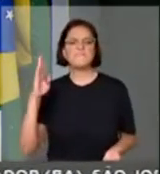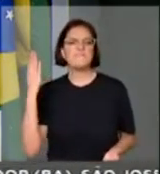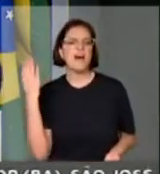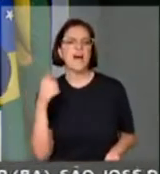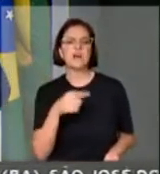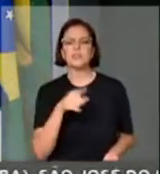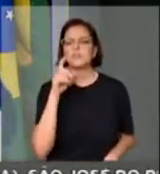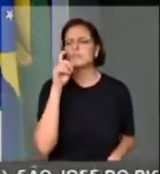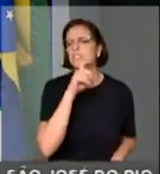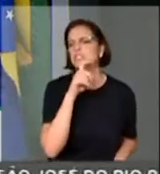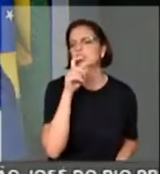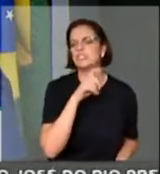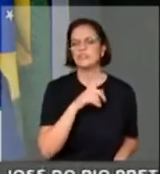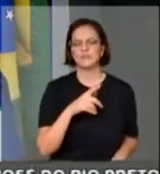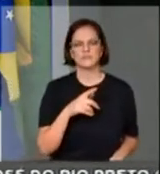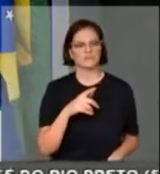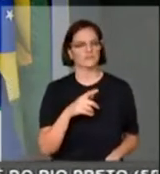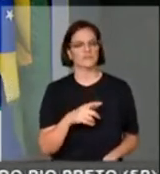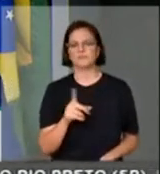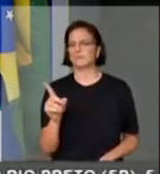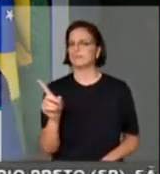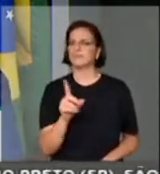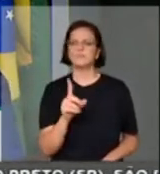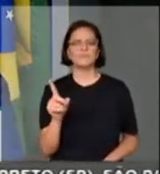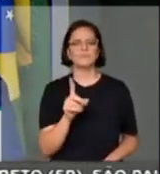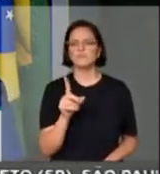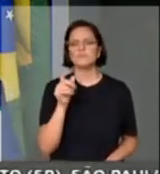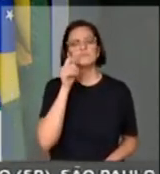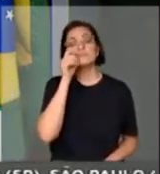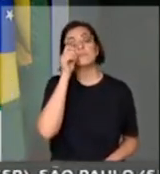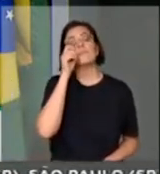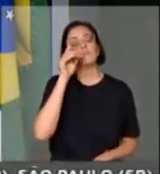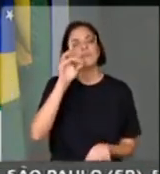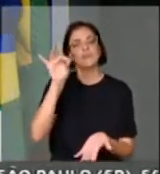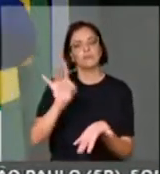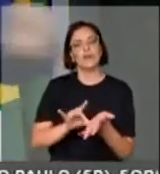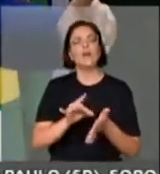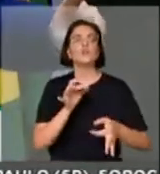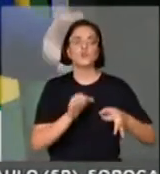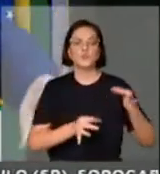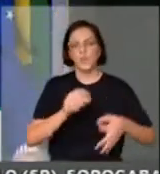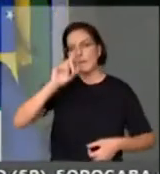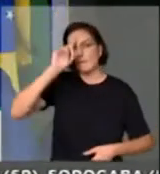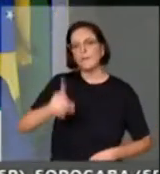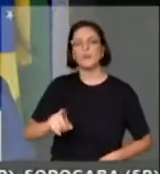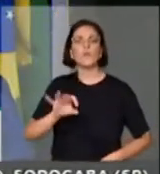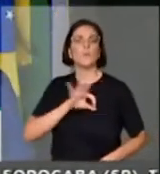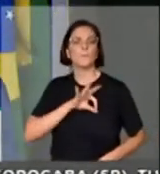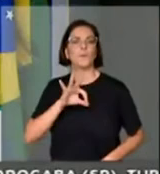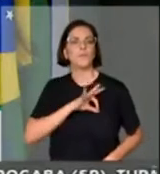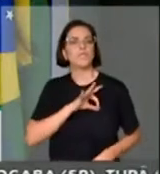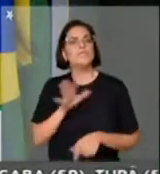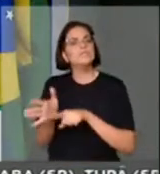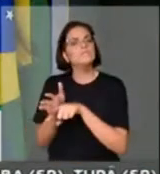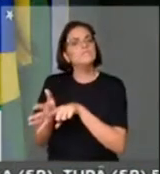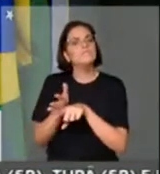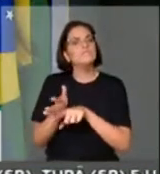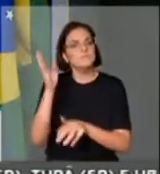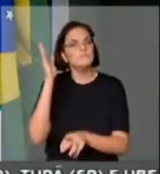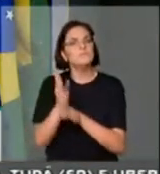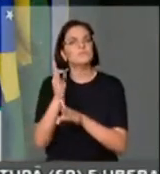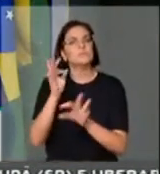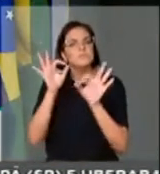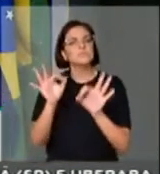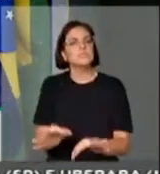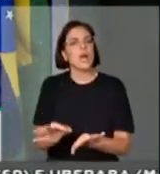diálogo obtido através de decisão judicial, ao contrário daqueles que vocês defendem, que foi obtido de